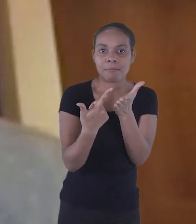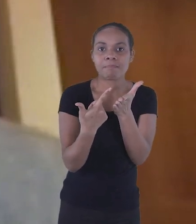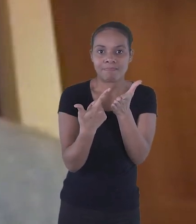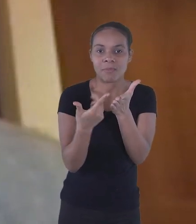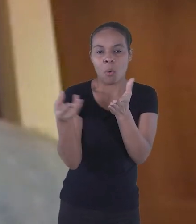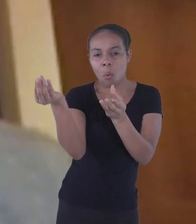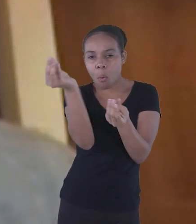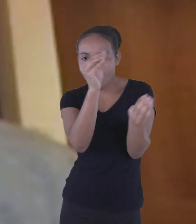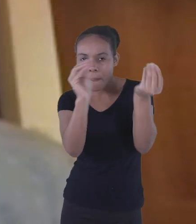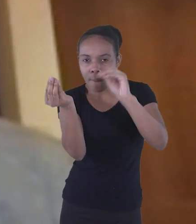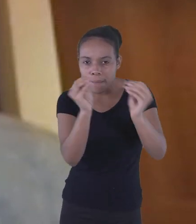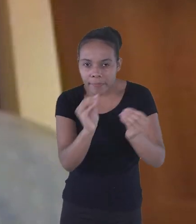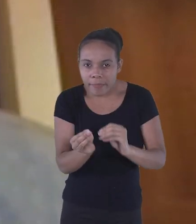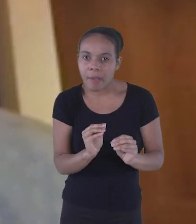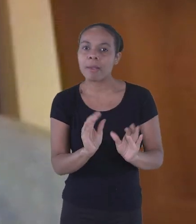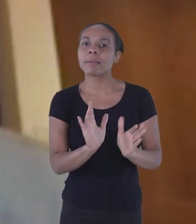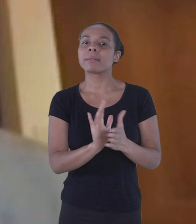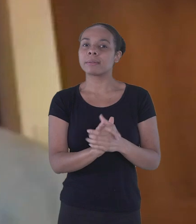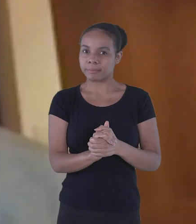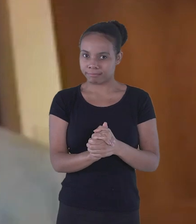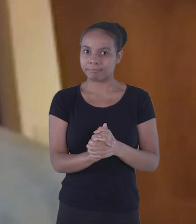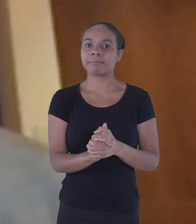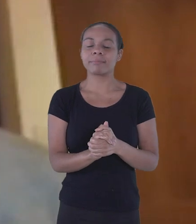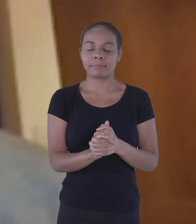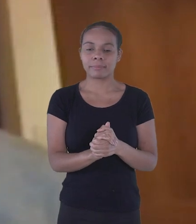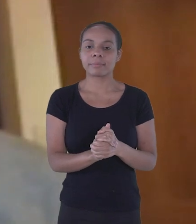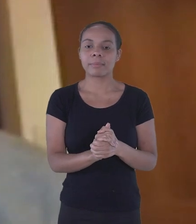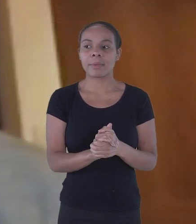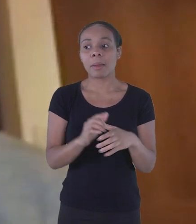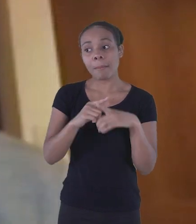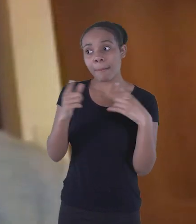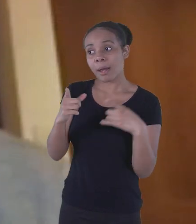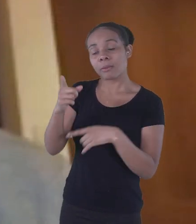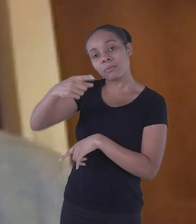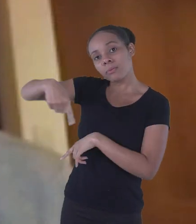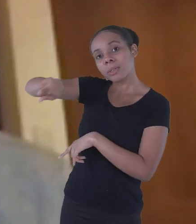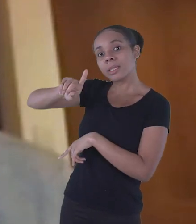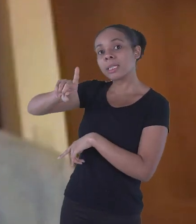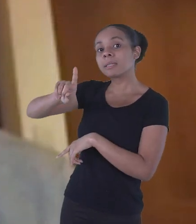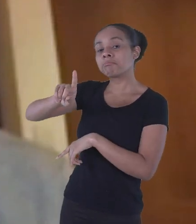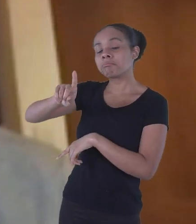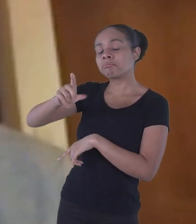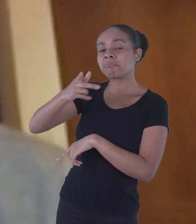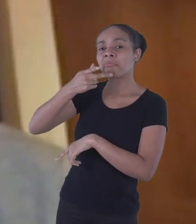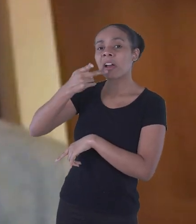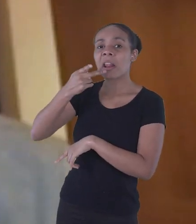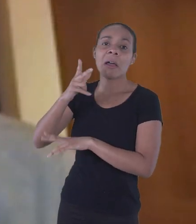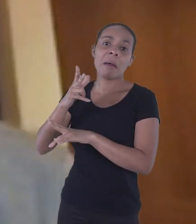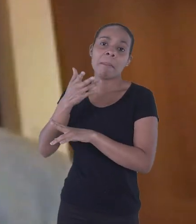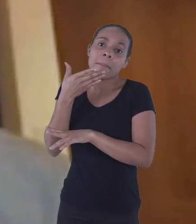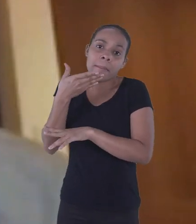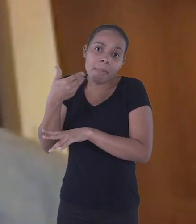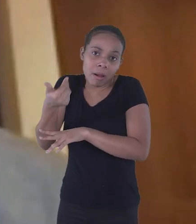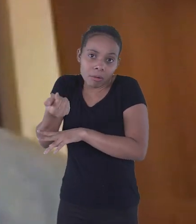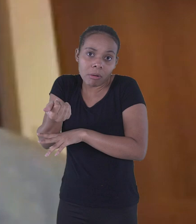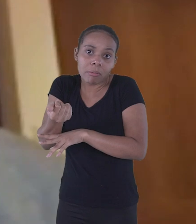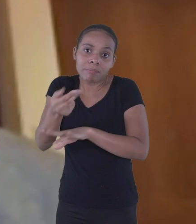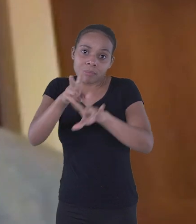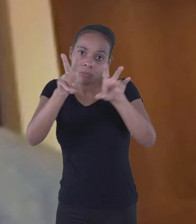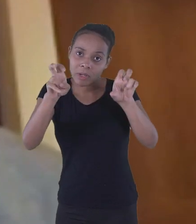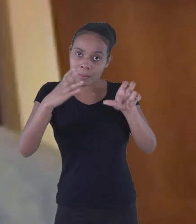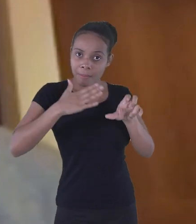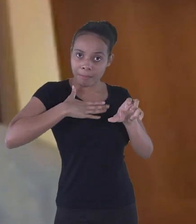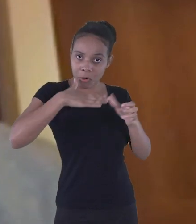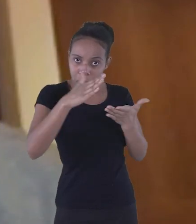desincumbindo de ter. Vocês é que podem dizer melhor, mas